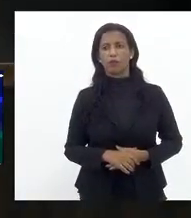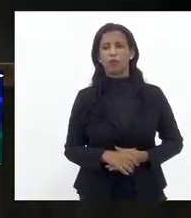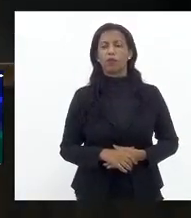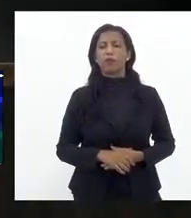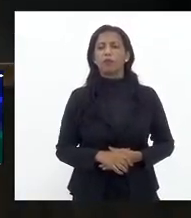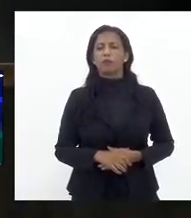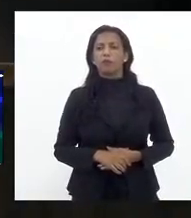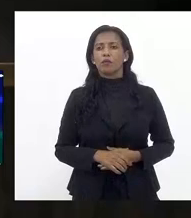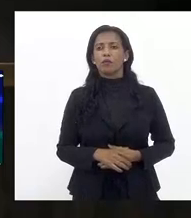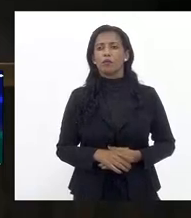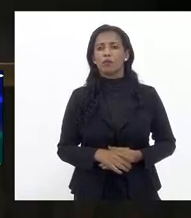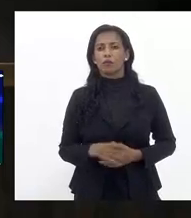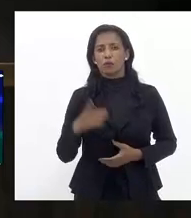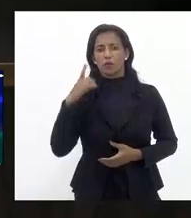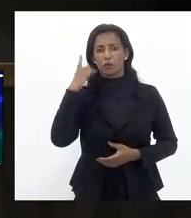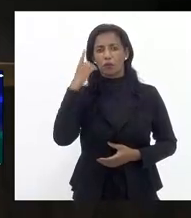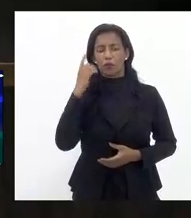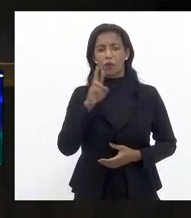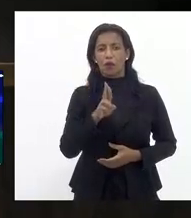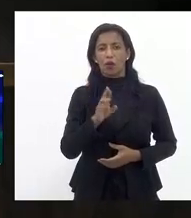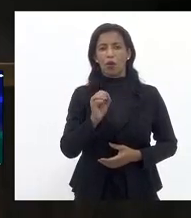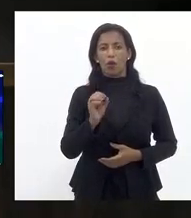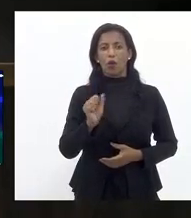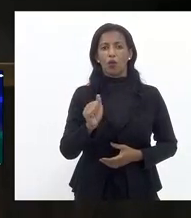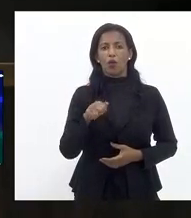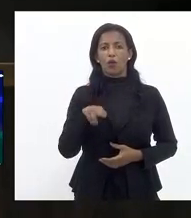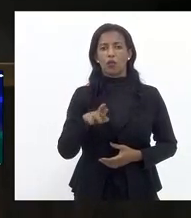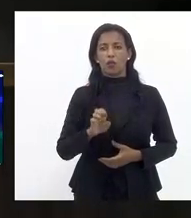Idoso, deputada Rosane Félix.